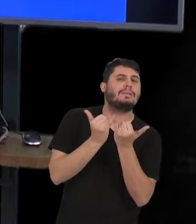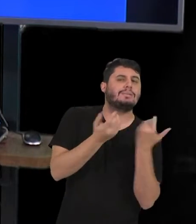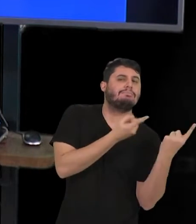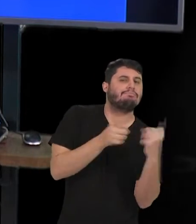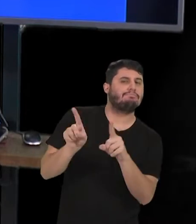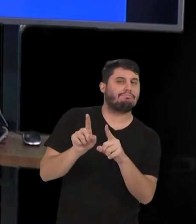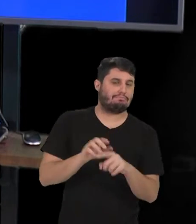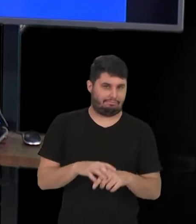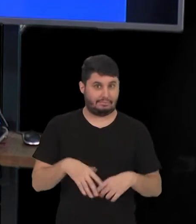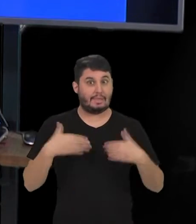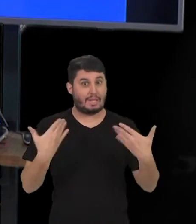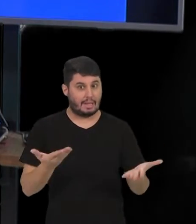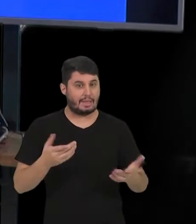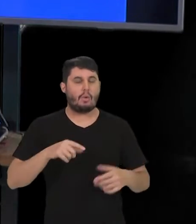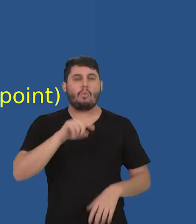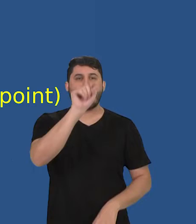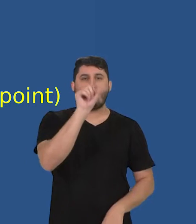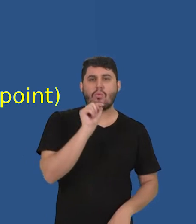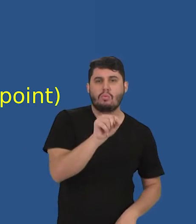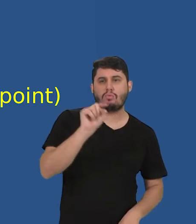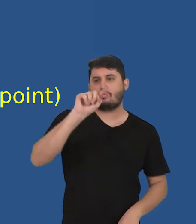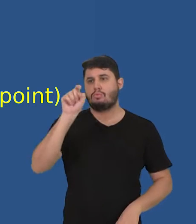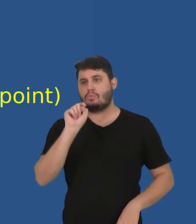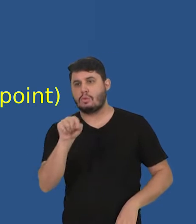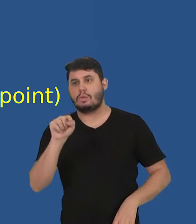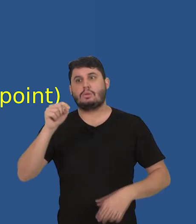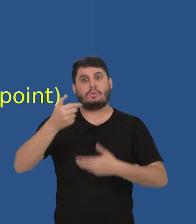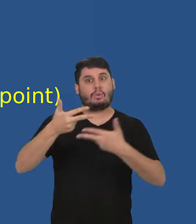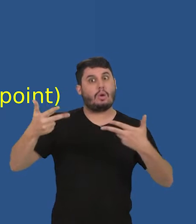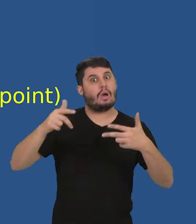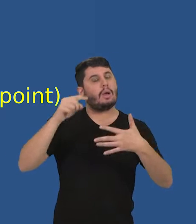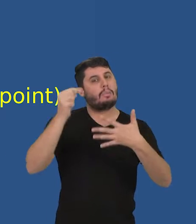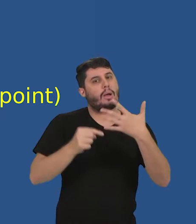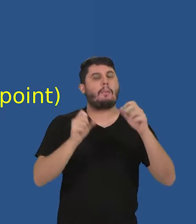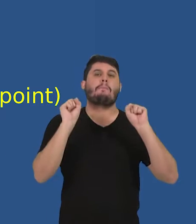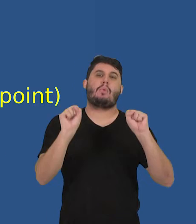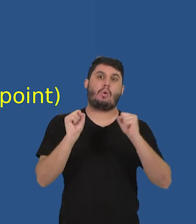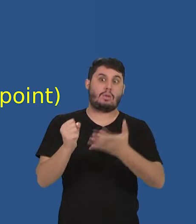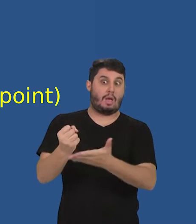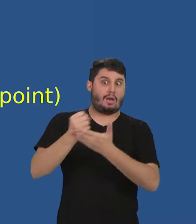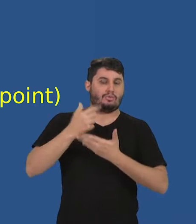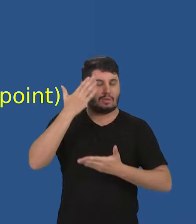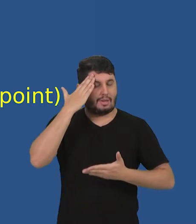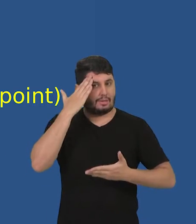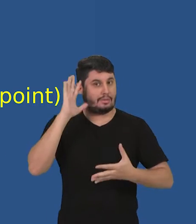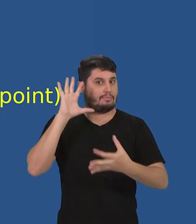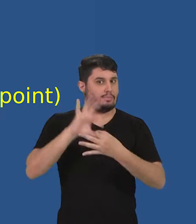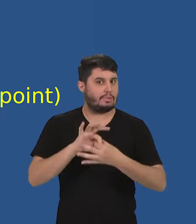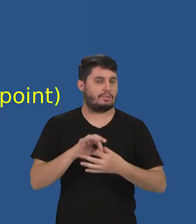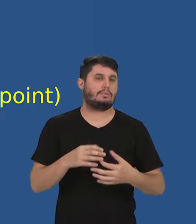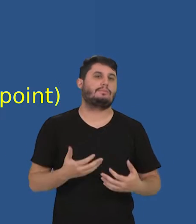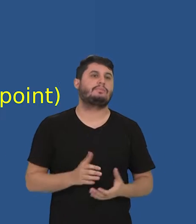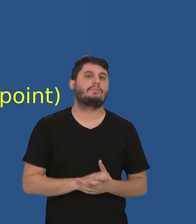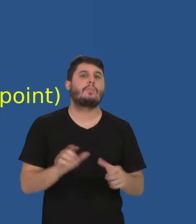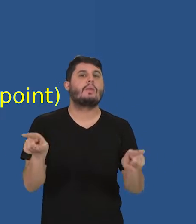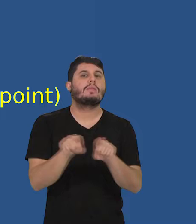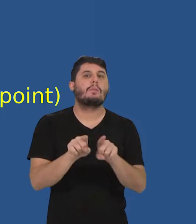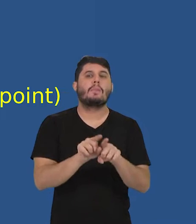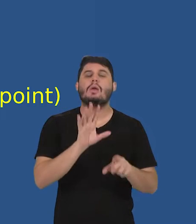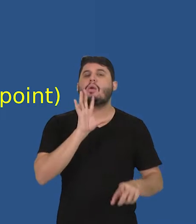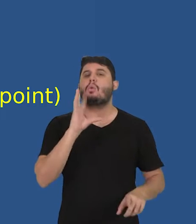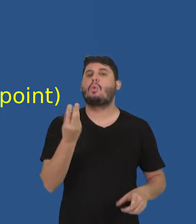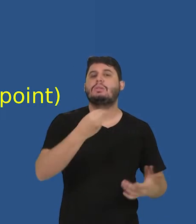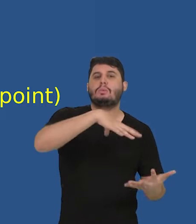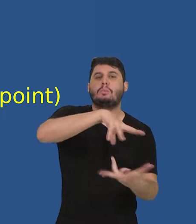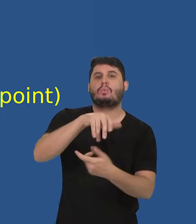exemplo clássico do que uma marca tipográfica, um símbolo tipográfico pode ajudar a gente a entender um texto. E o conhecimento de mundo, né? Falei no começo sobre a